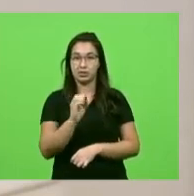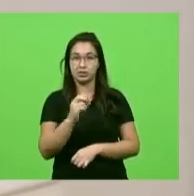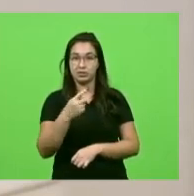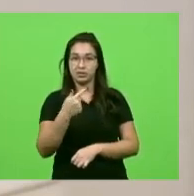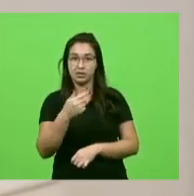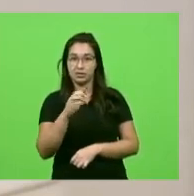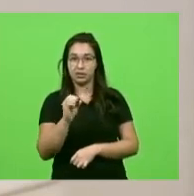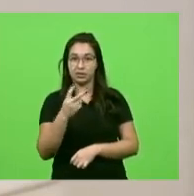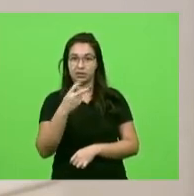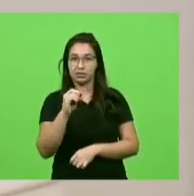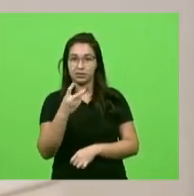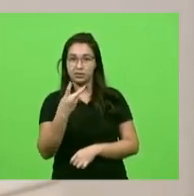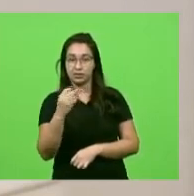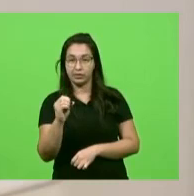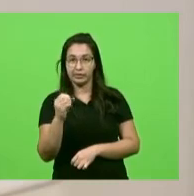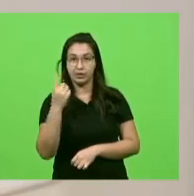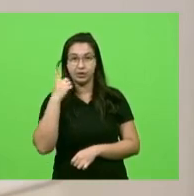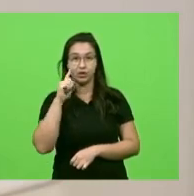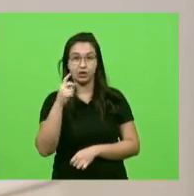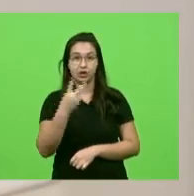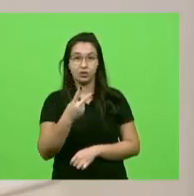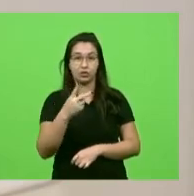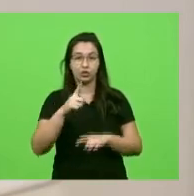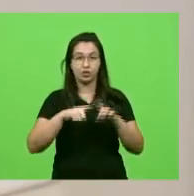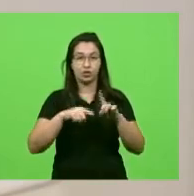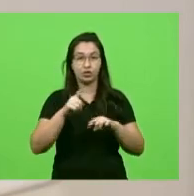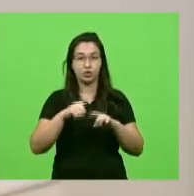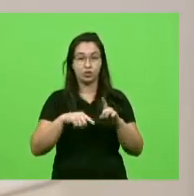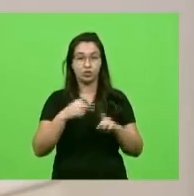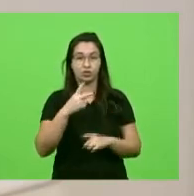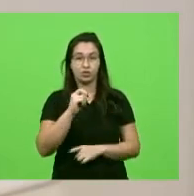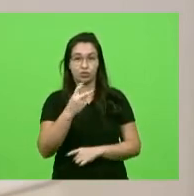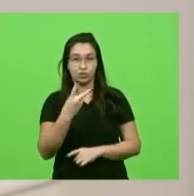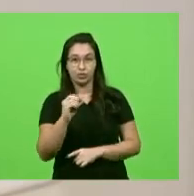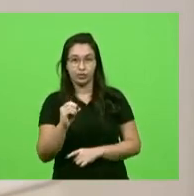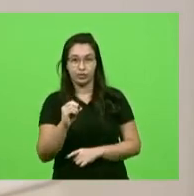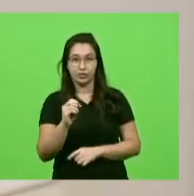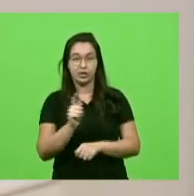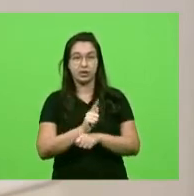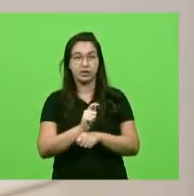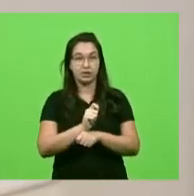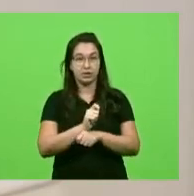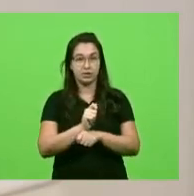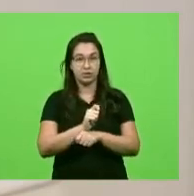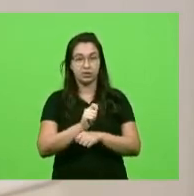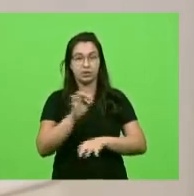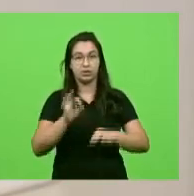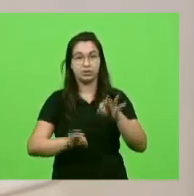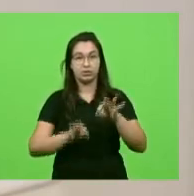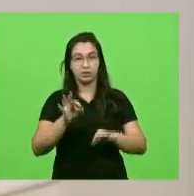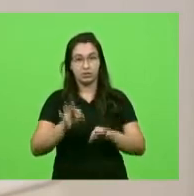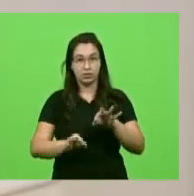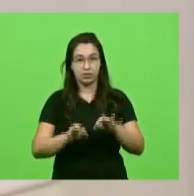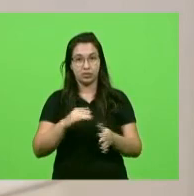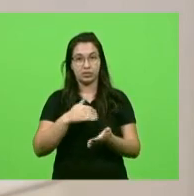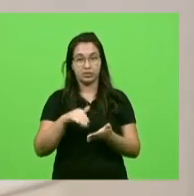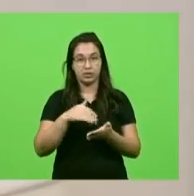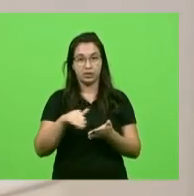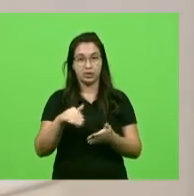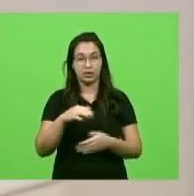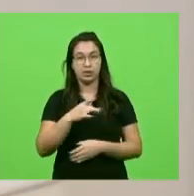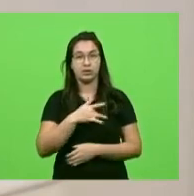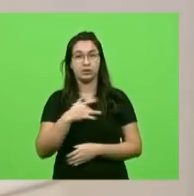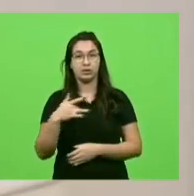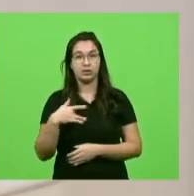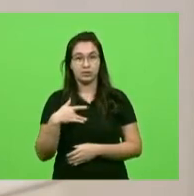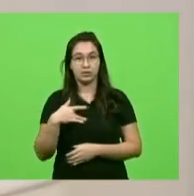37070/2020, em 2 de junho de 2020, a assessoria jurídica da Secretaria do Estado da Saúde, respondendo a questionamento